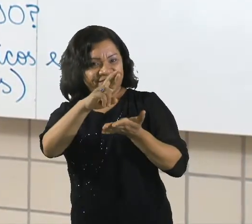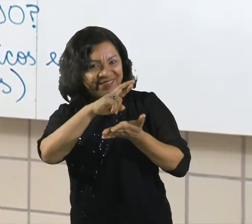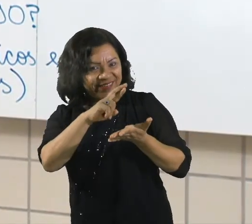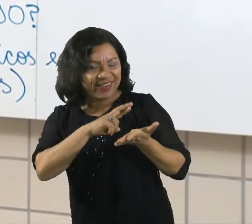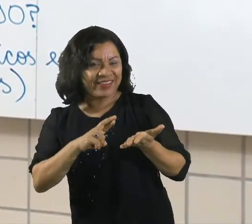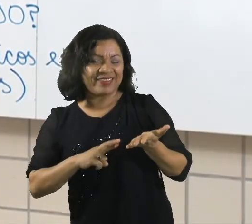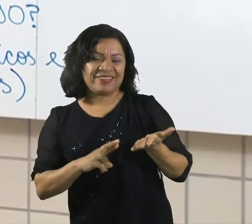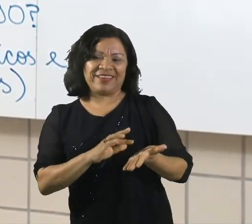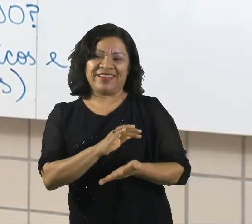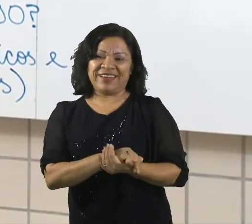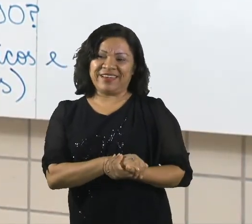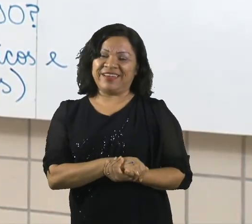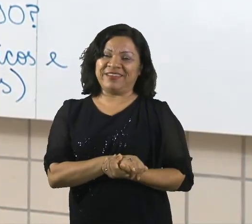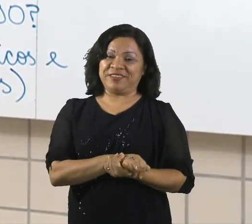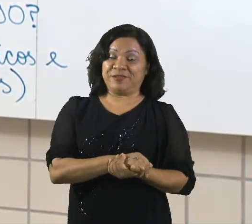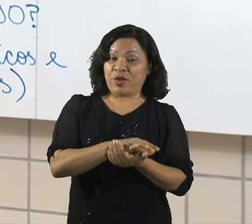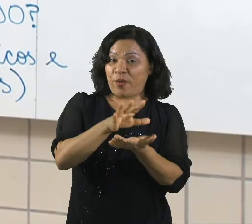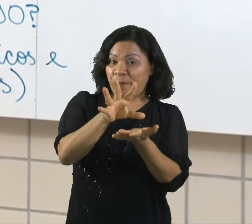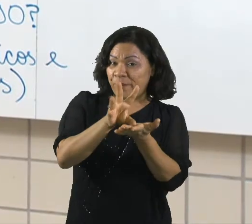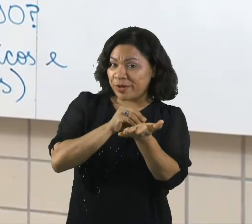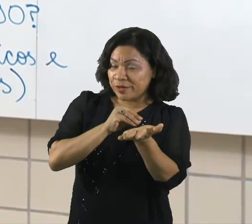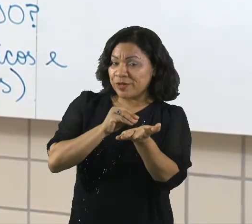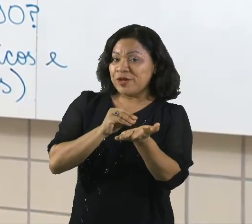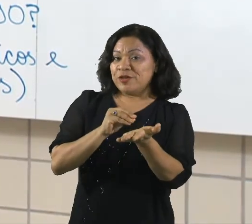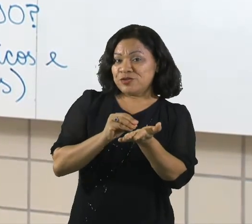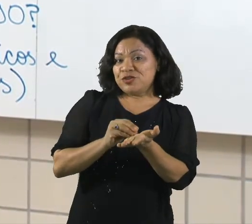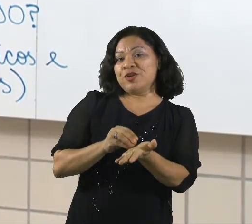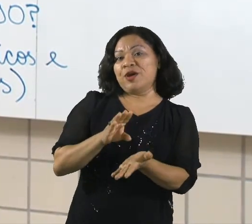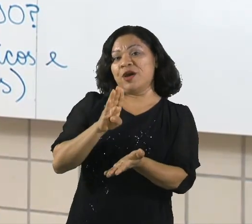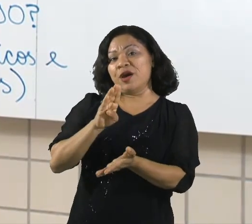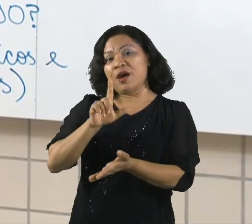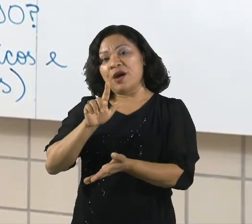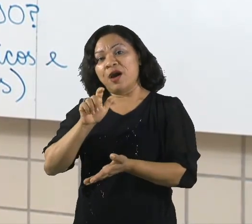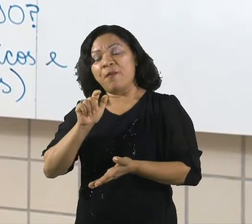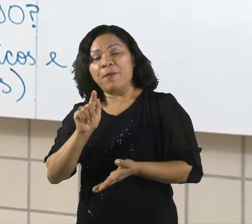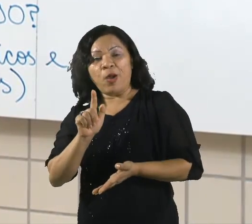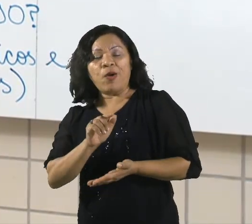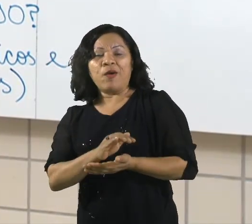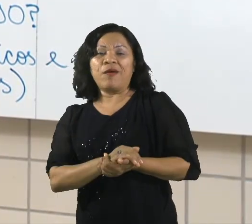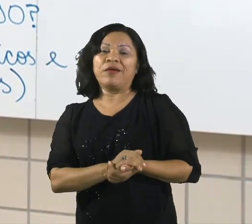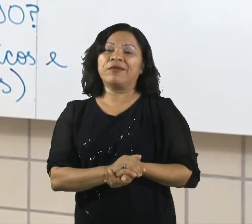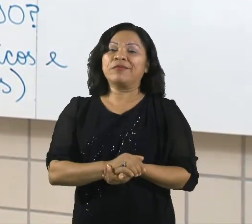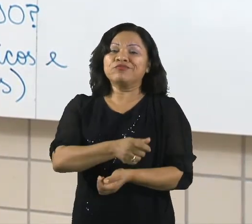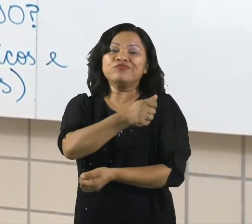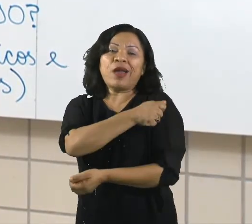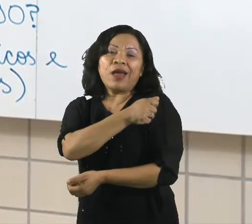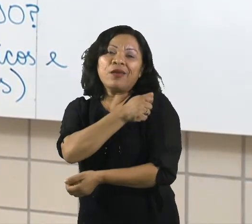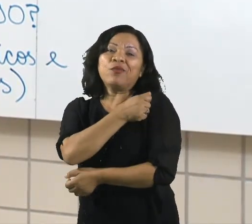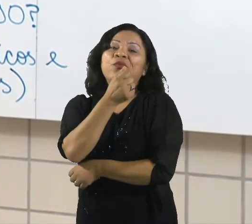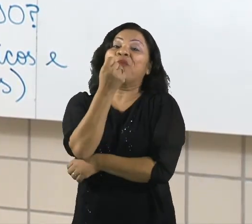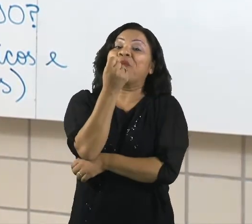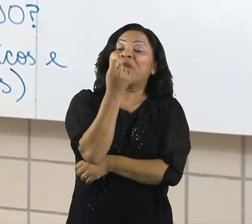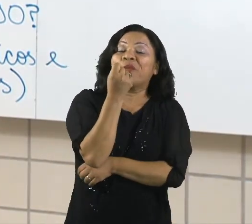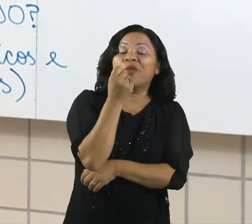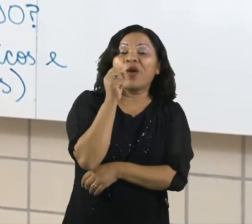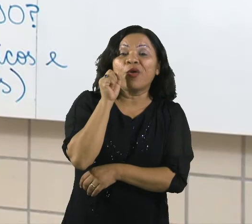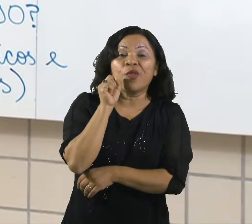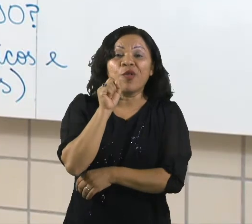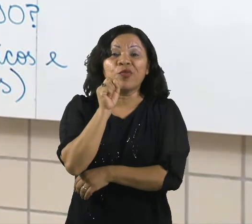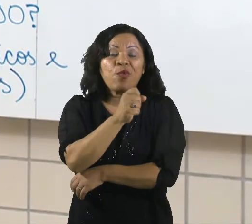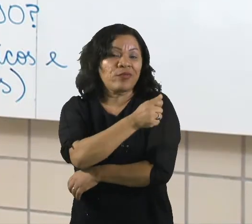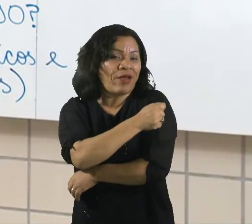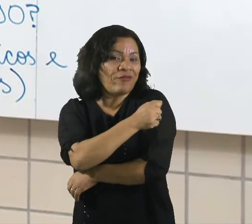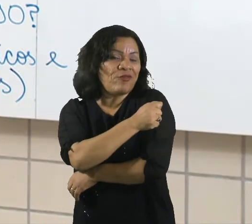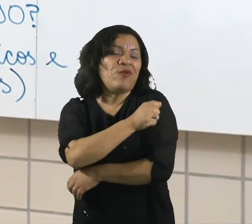um blog para vocês verem. Foi uma aluna de 8º ano que fez, que leu e produziu essa